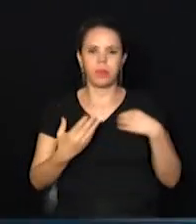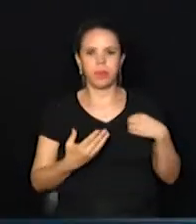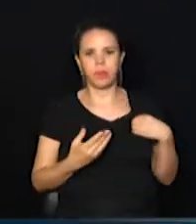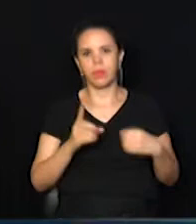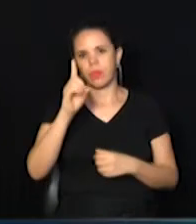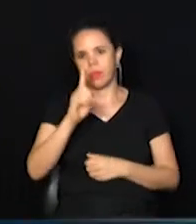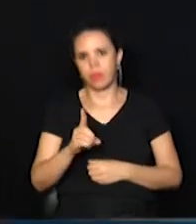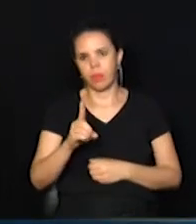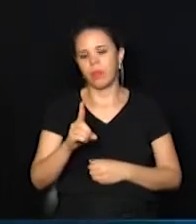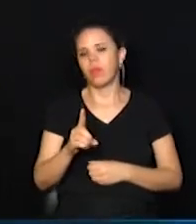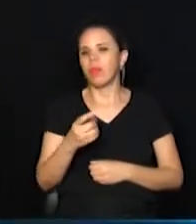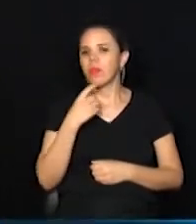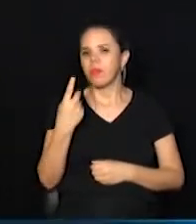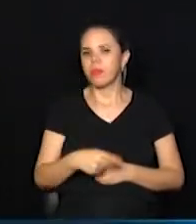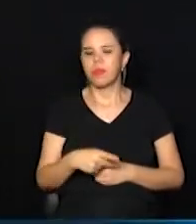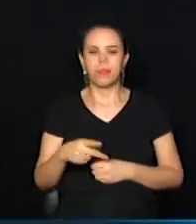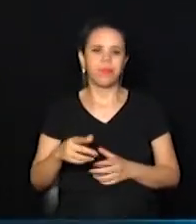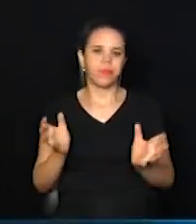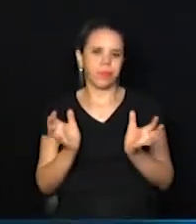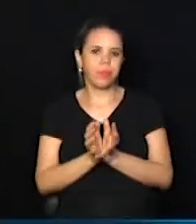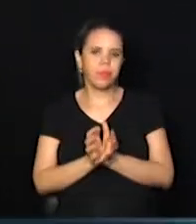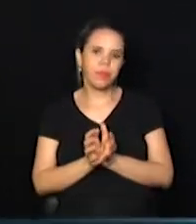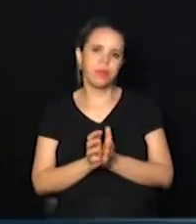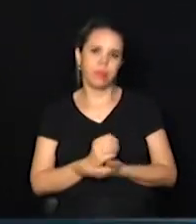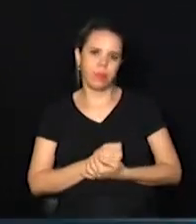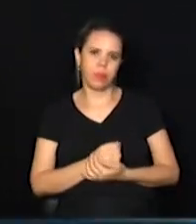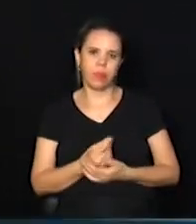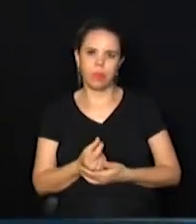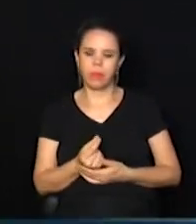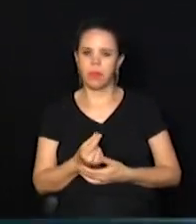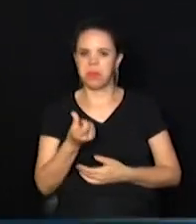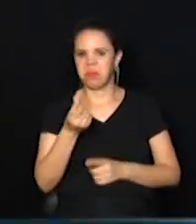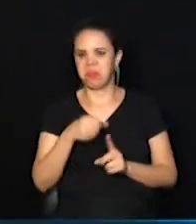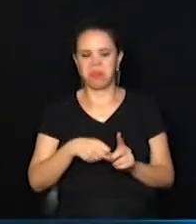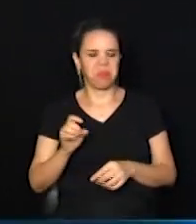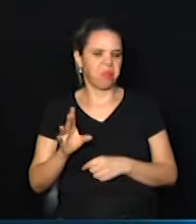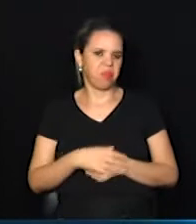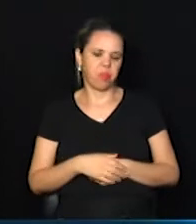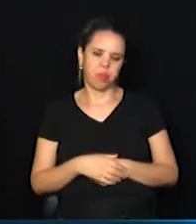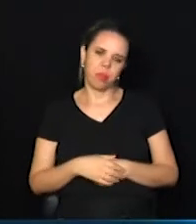do DEINTER de Campinas. Uma força-tarefa que durou menos de 6 meses,